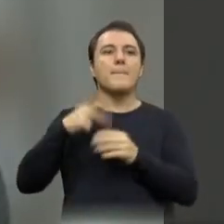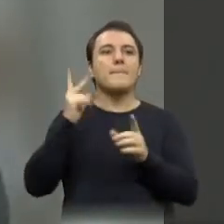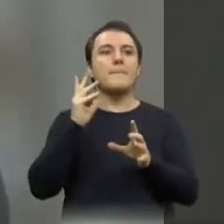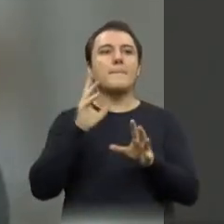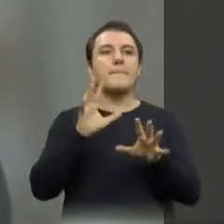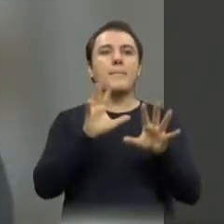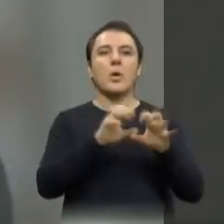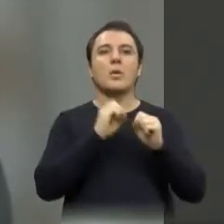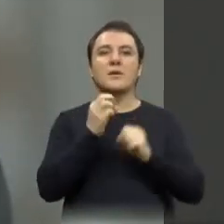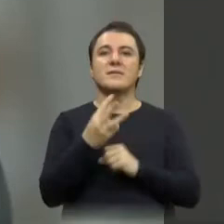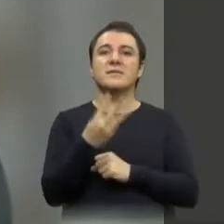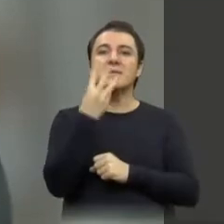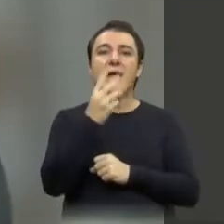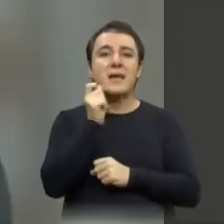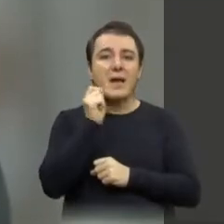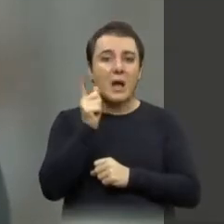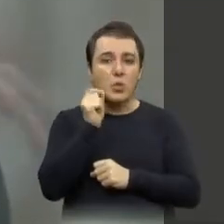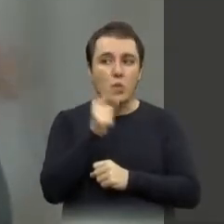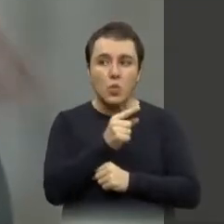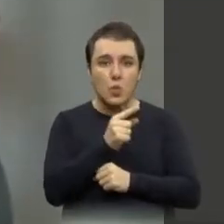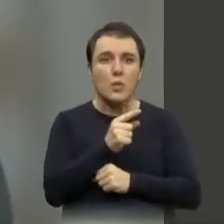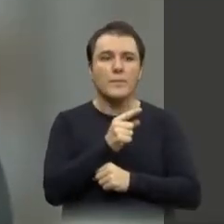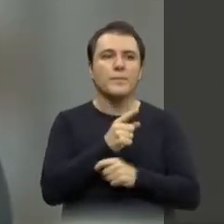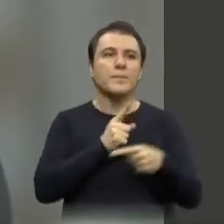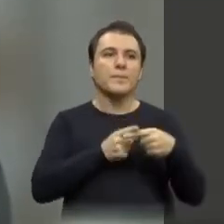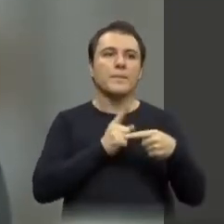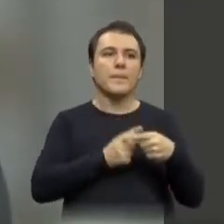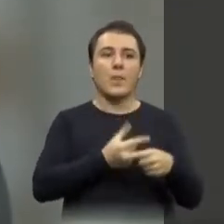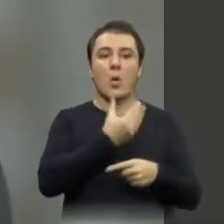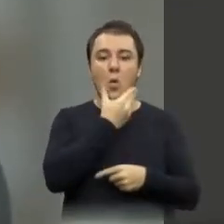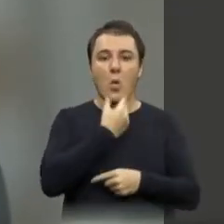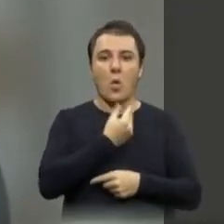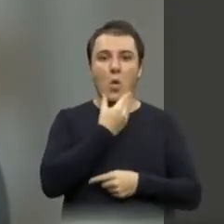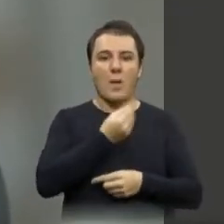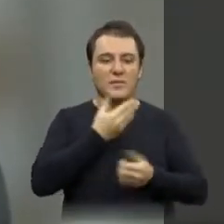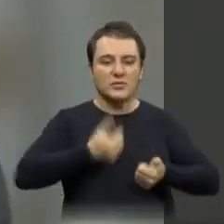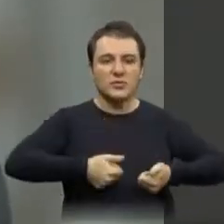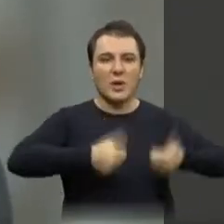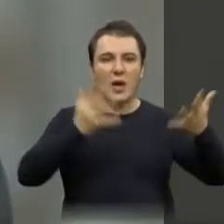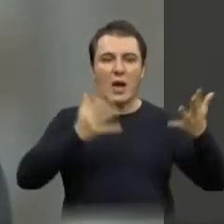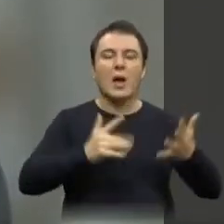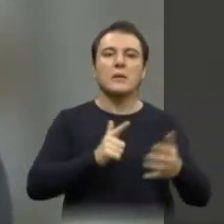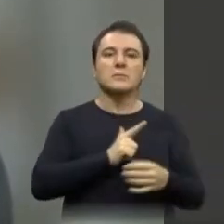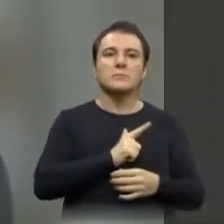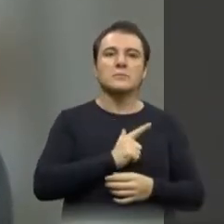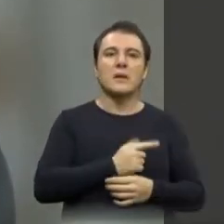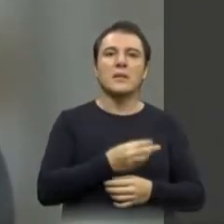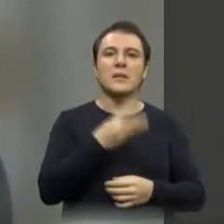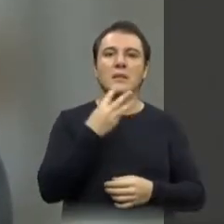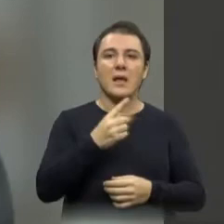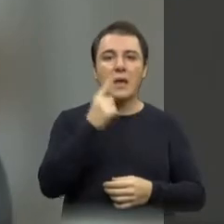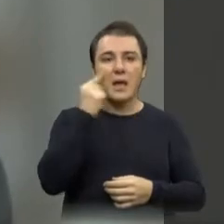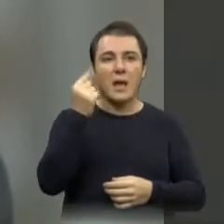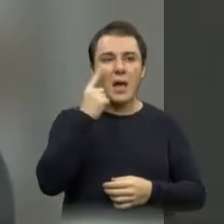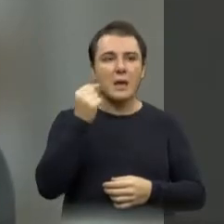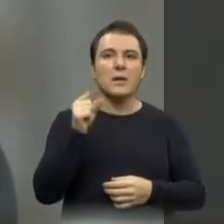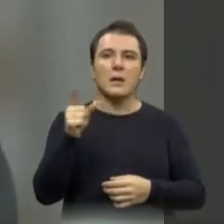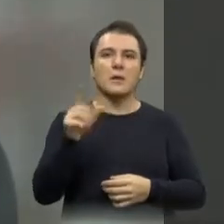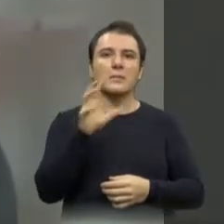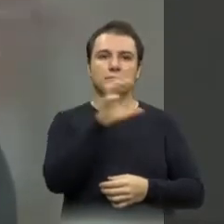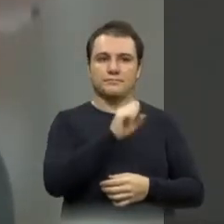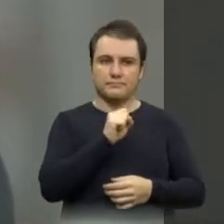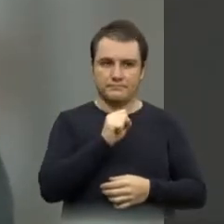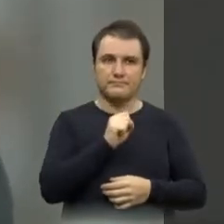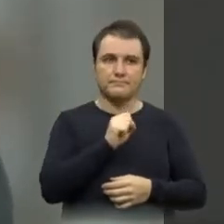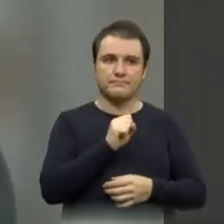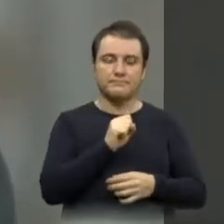três gatinhos, que ele pegou um rapaz abandonando três gatinhos desnutridos. Aí, nesse momento em que ele pegou